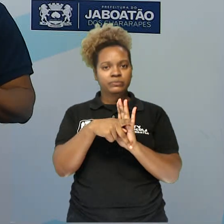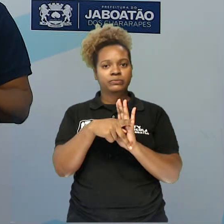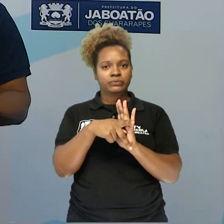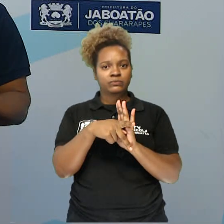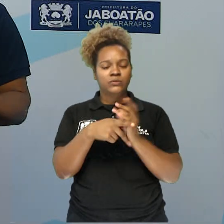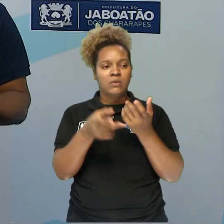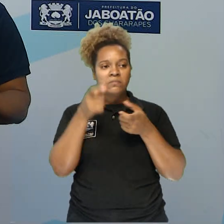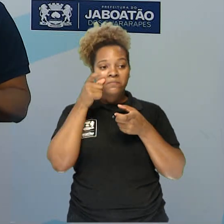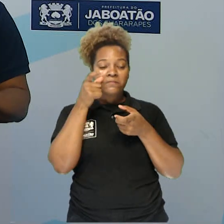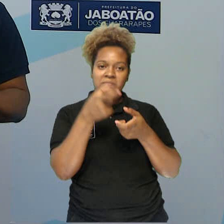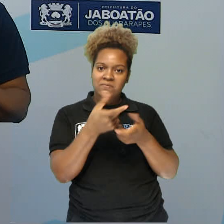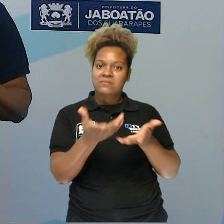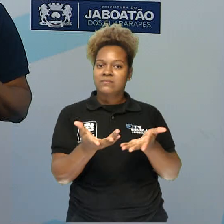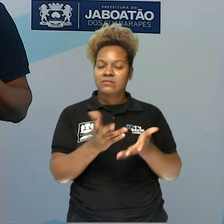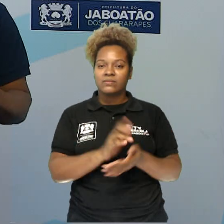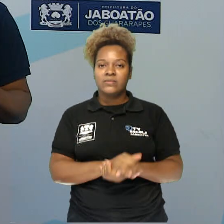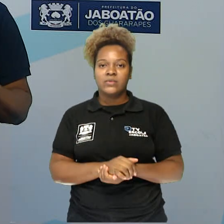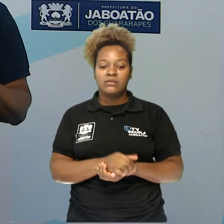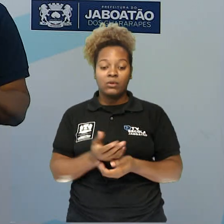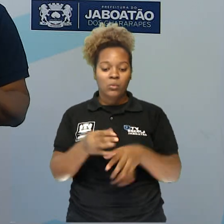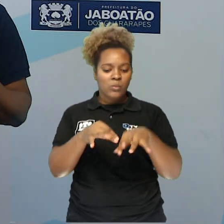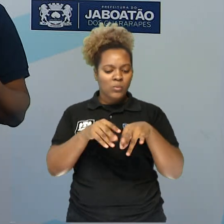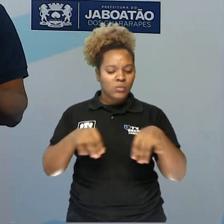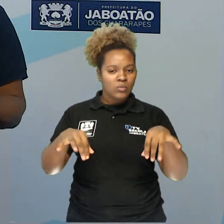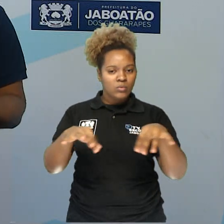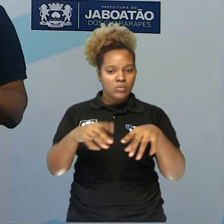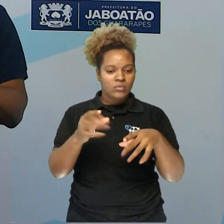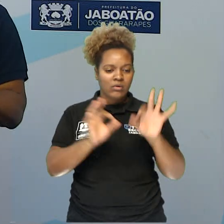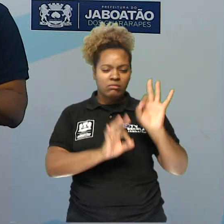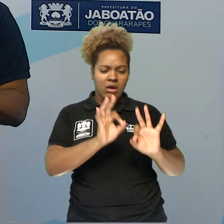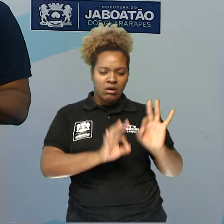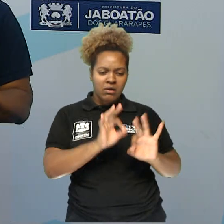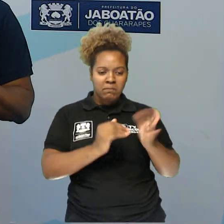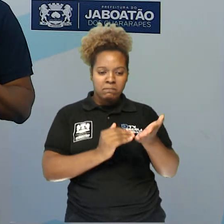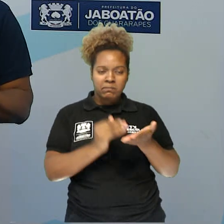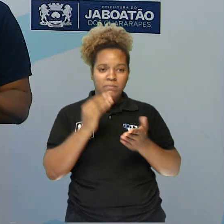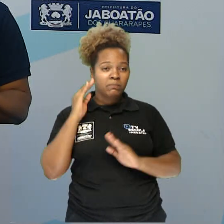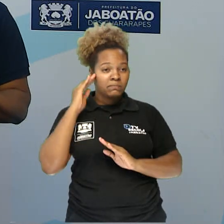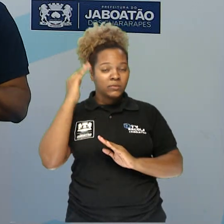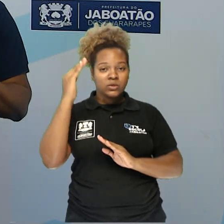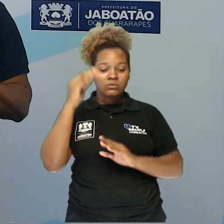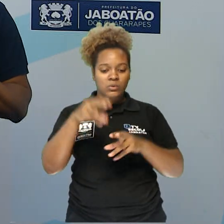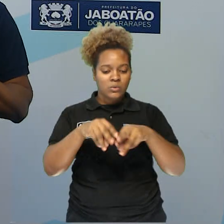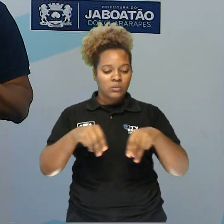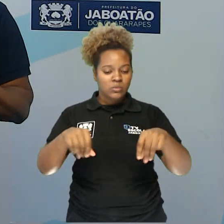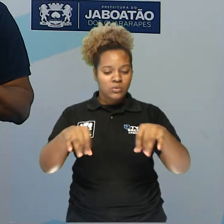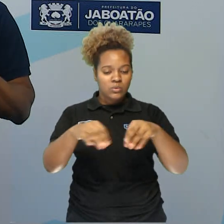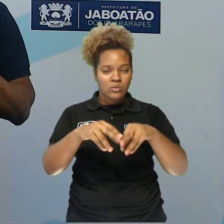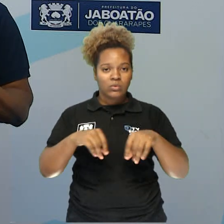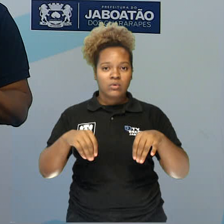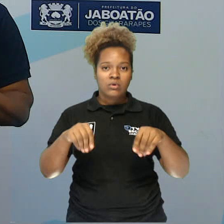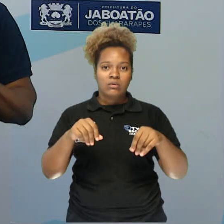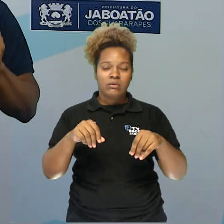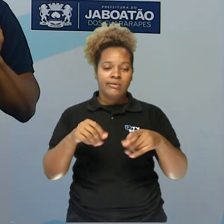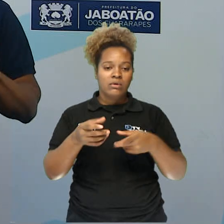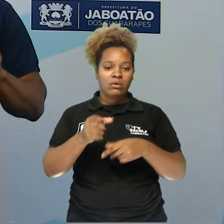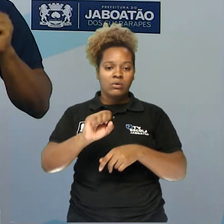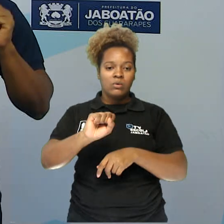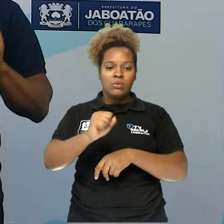bem interessante. Então, o solo que é formado principalmente por areia é chamado de